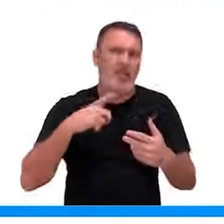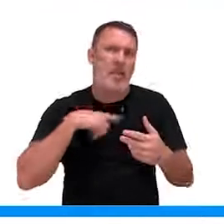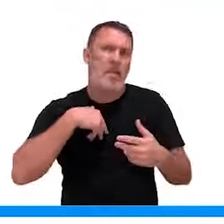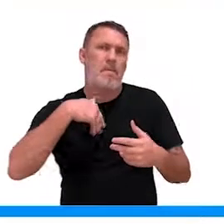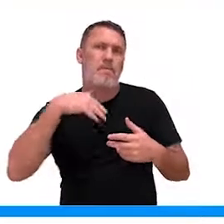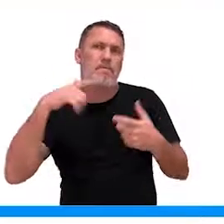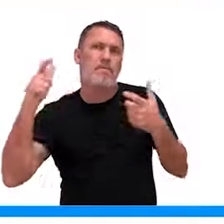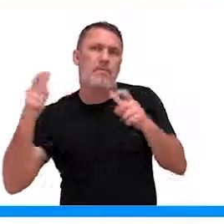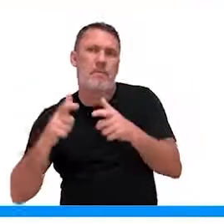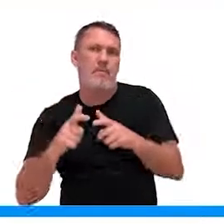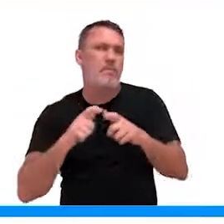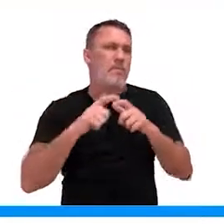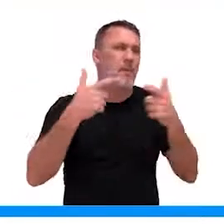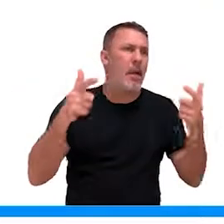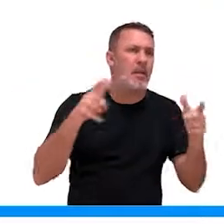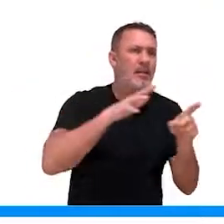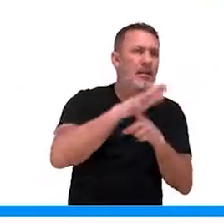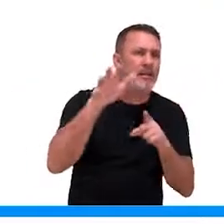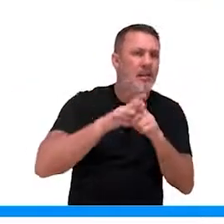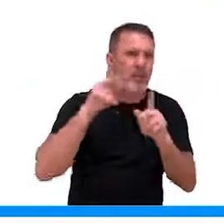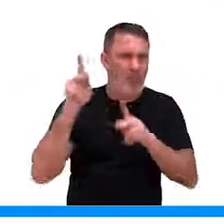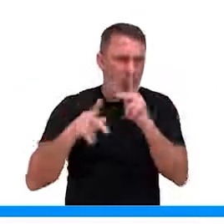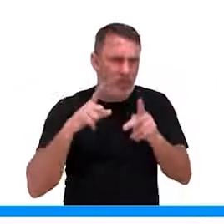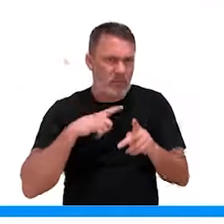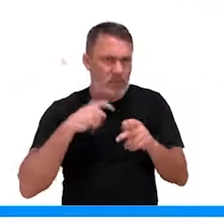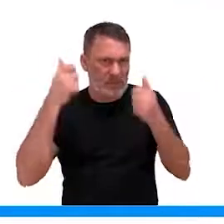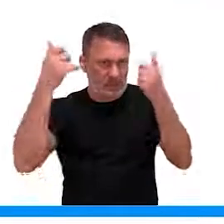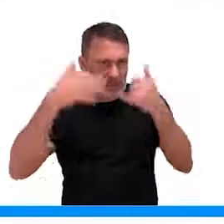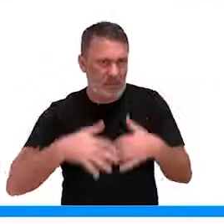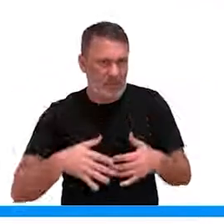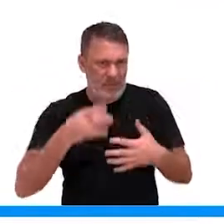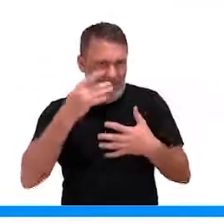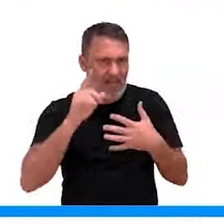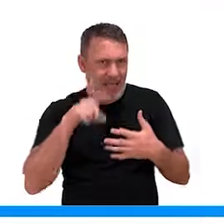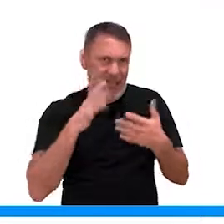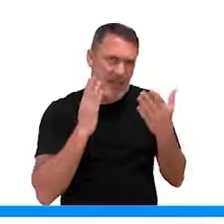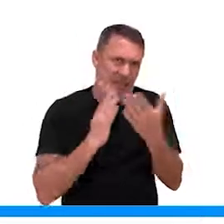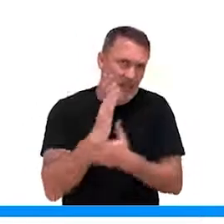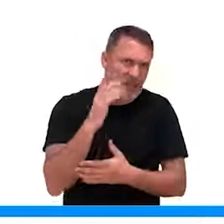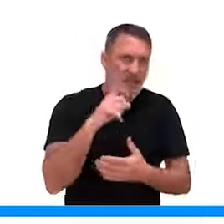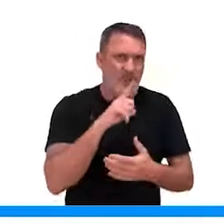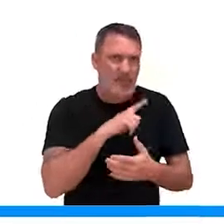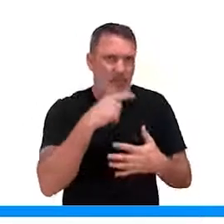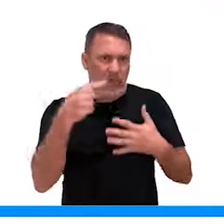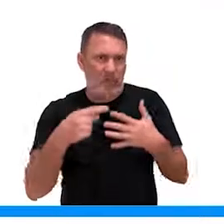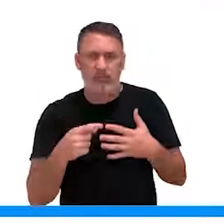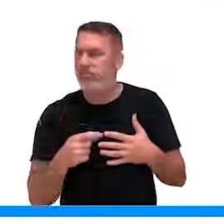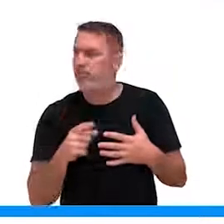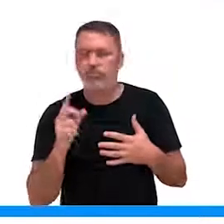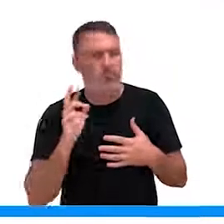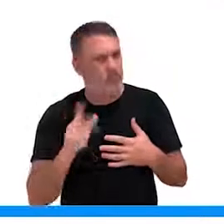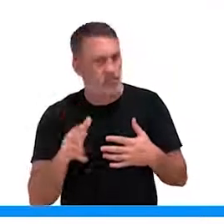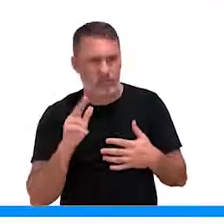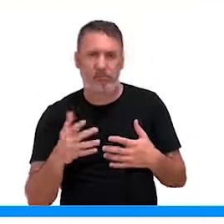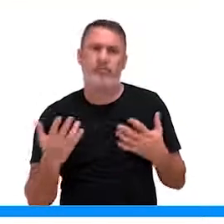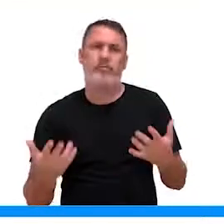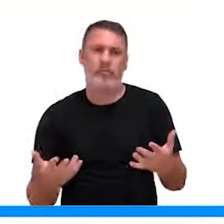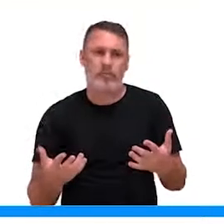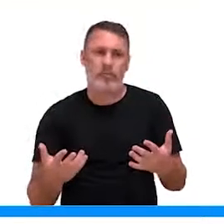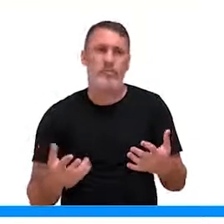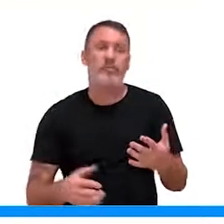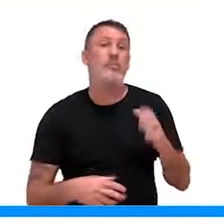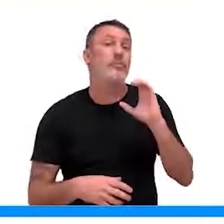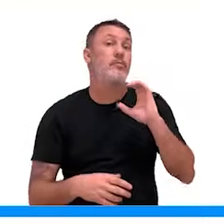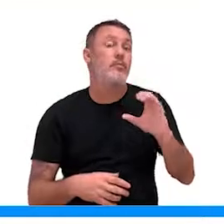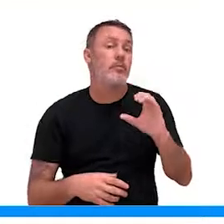ou menos povoada do que outra? E isso qualificaria ou não essas regiões? Também não. O